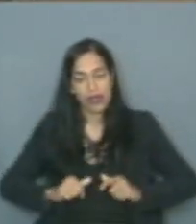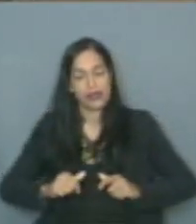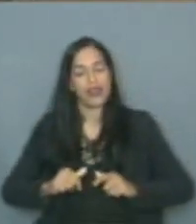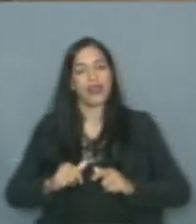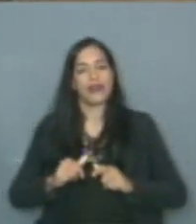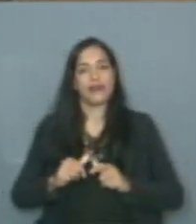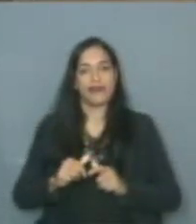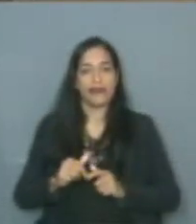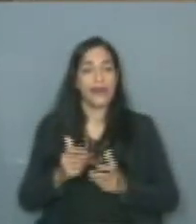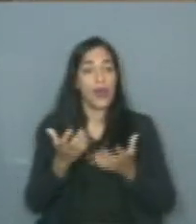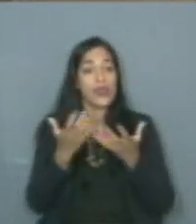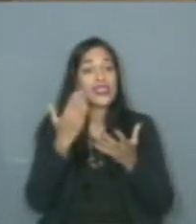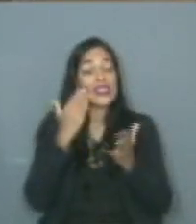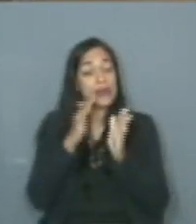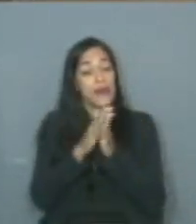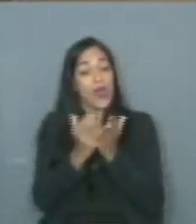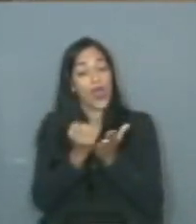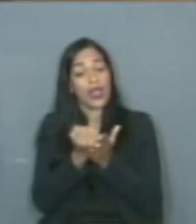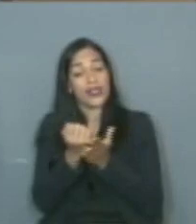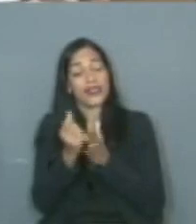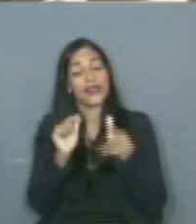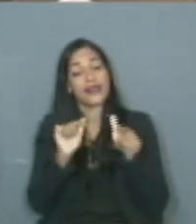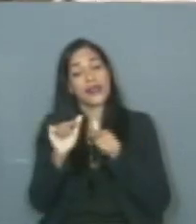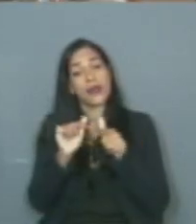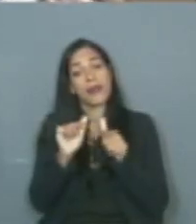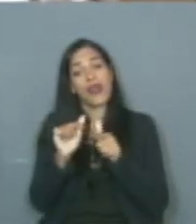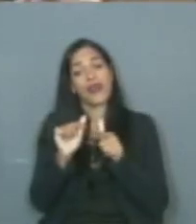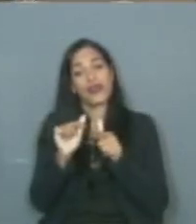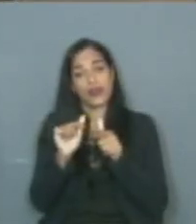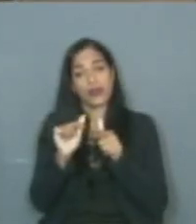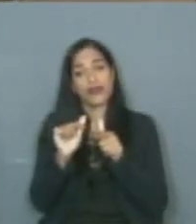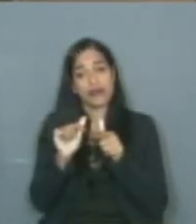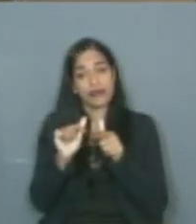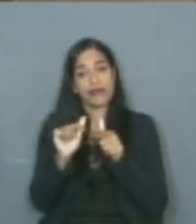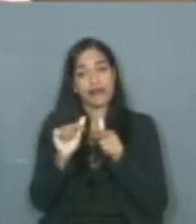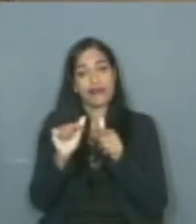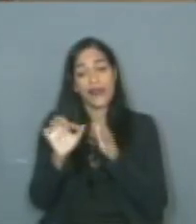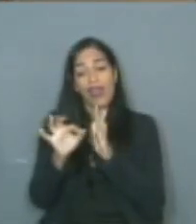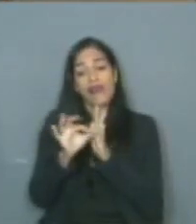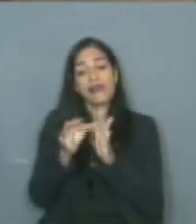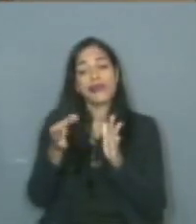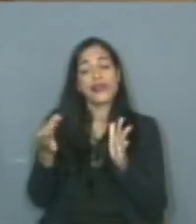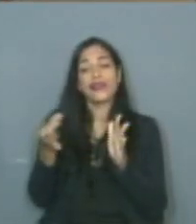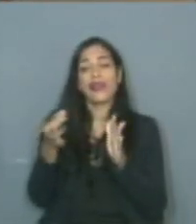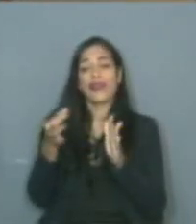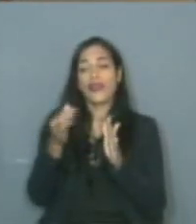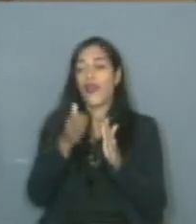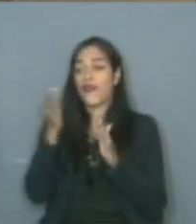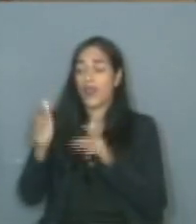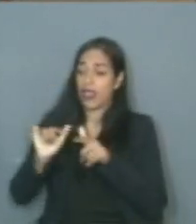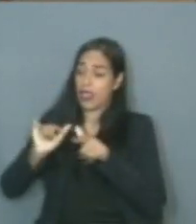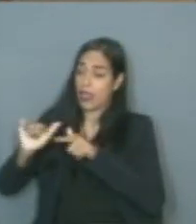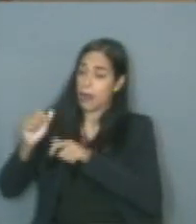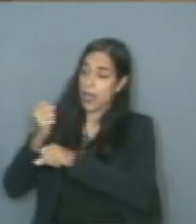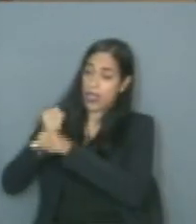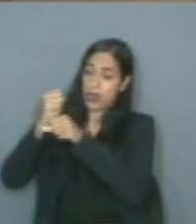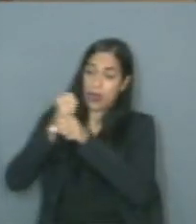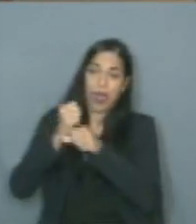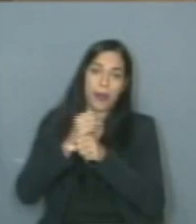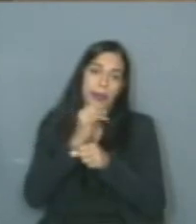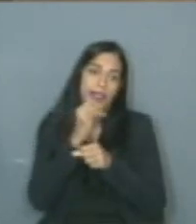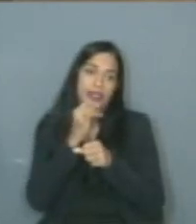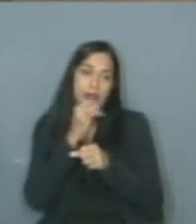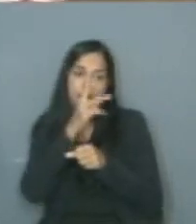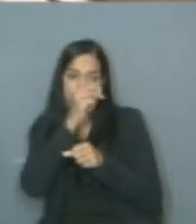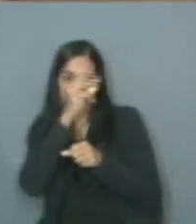saber de uma carteira de trabalho que tivesse sido tirada dali e indo trabalhar numa obra que a prefeitura está